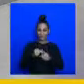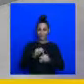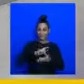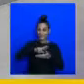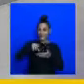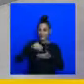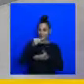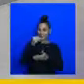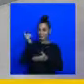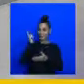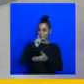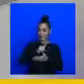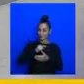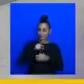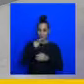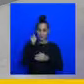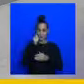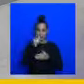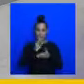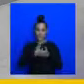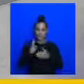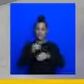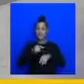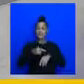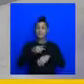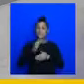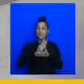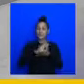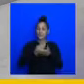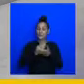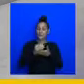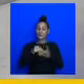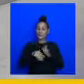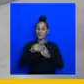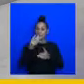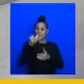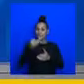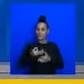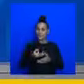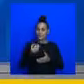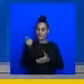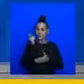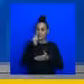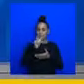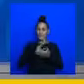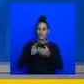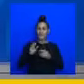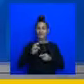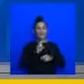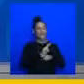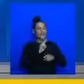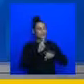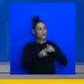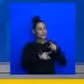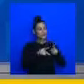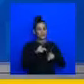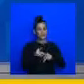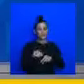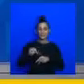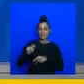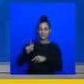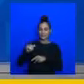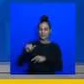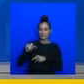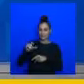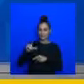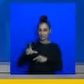São muitas chances de ganhar. Você leva prêmio já a partir de 4 acertos. Já pensou? As auditoras populares Gil Santos e